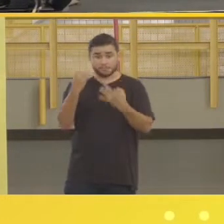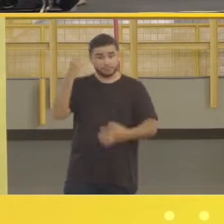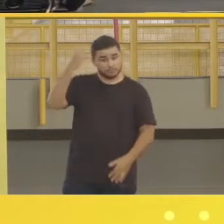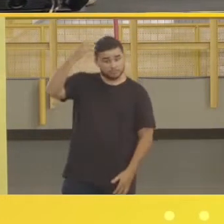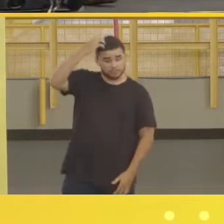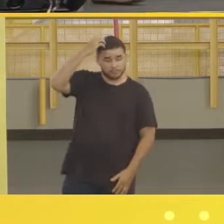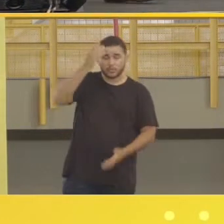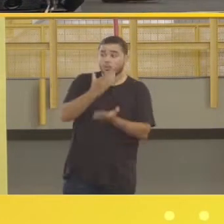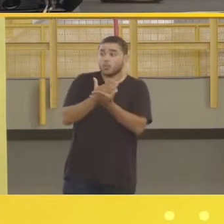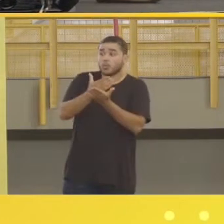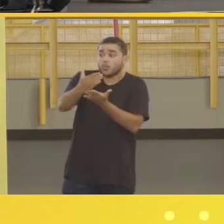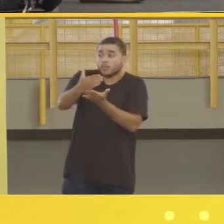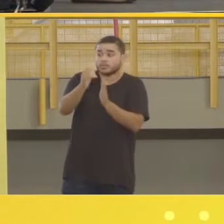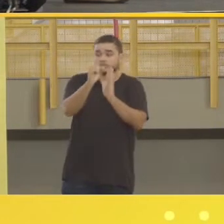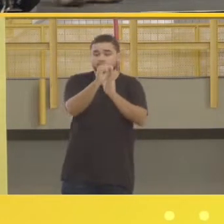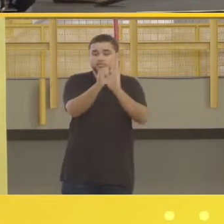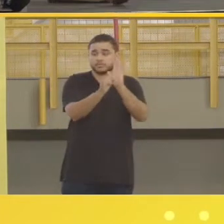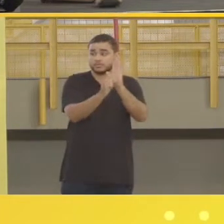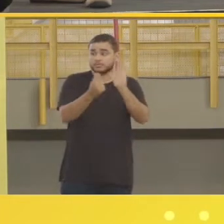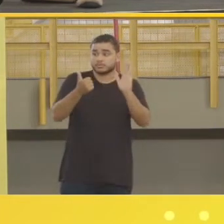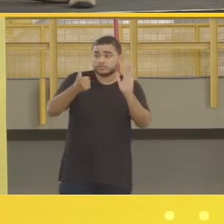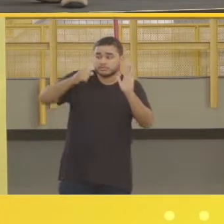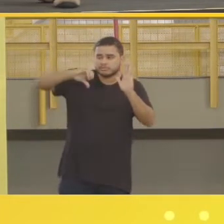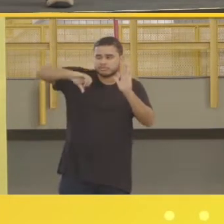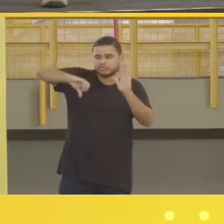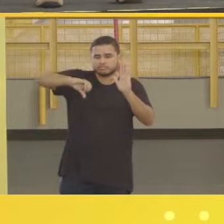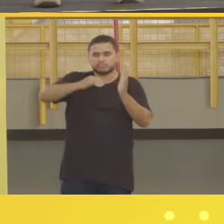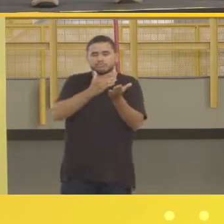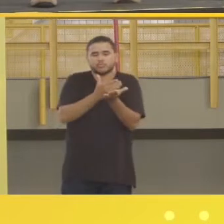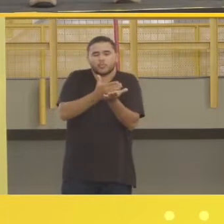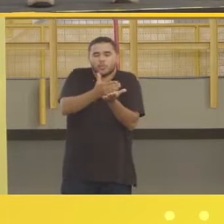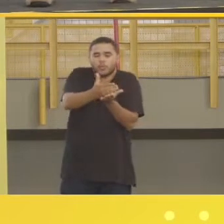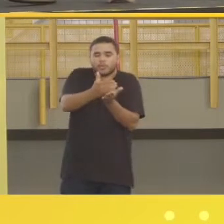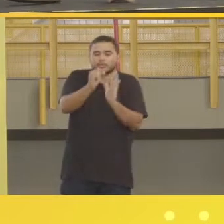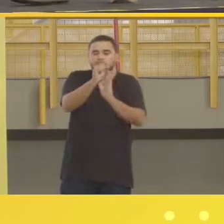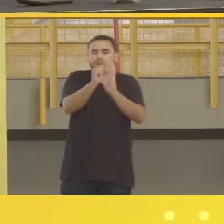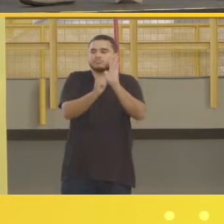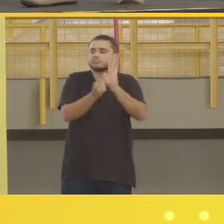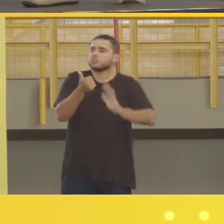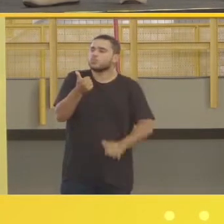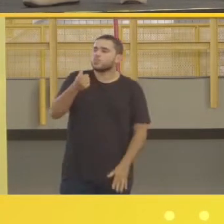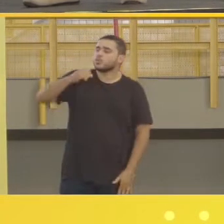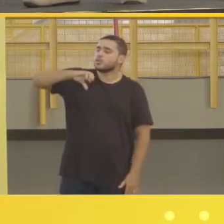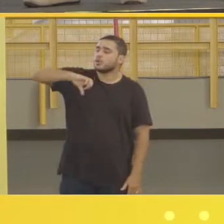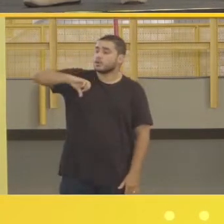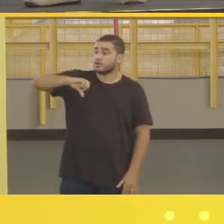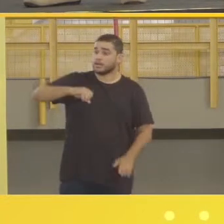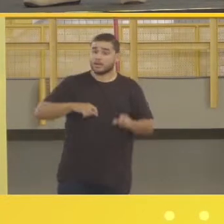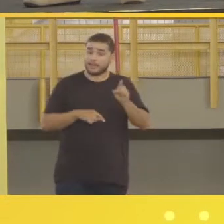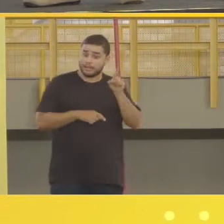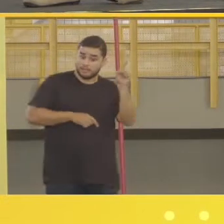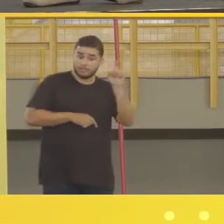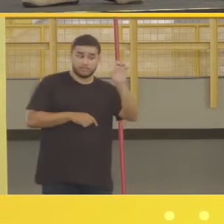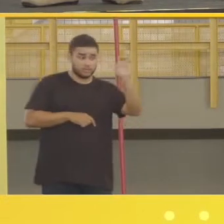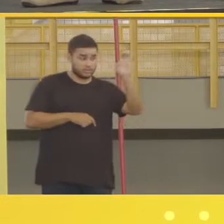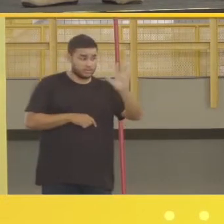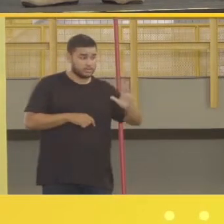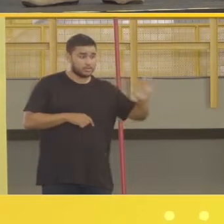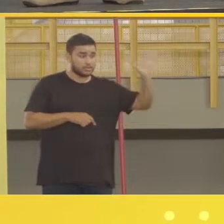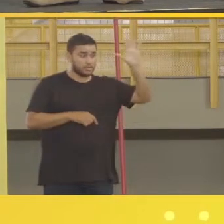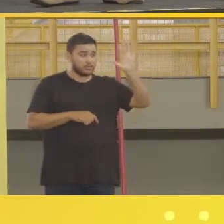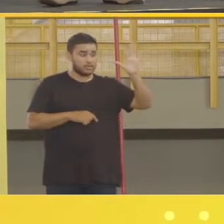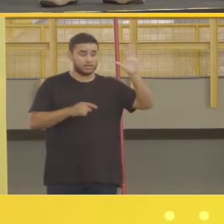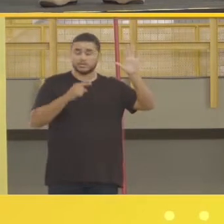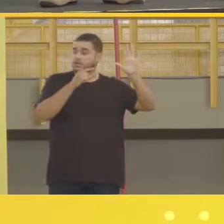do início do século XIX. O que é que estava acontecendo no início do século XIX? A Europa estava vivendo